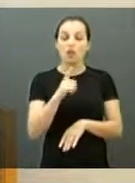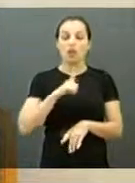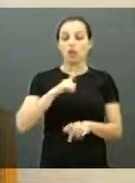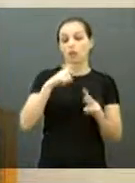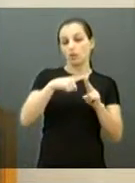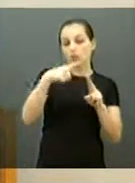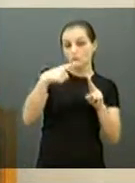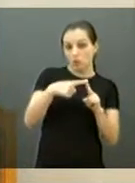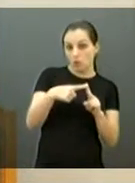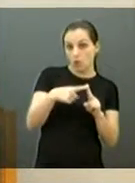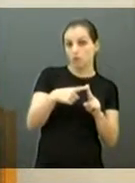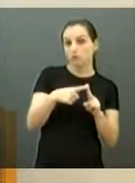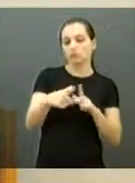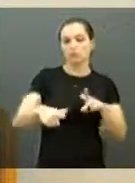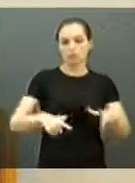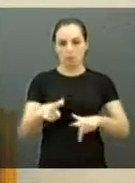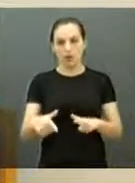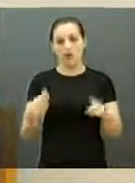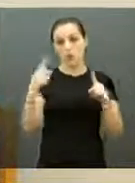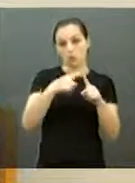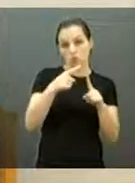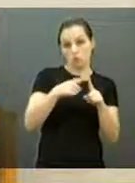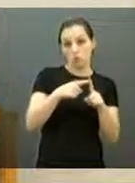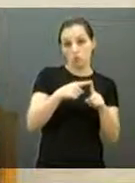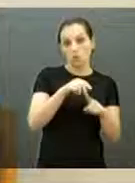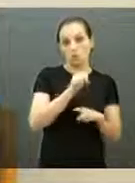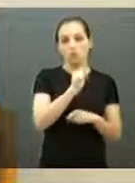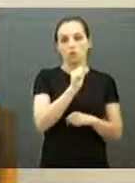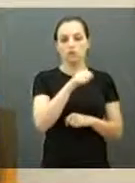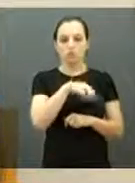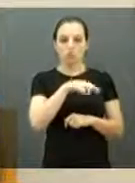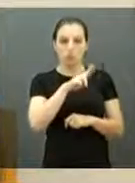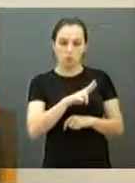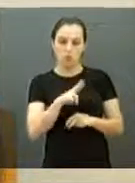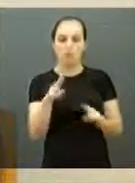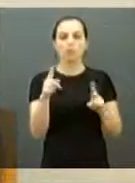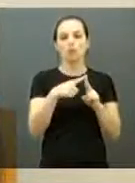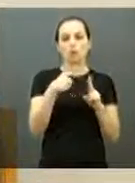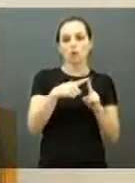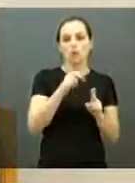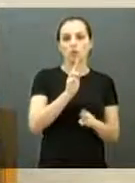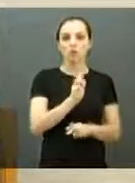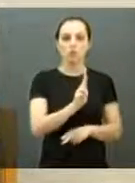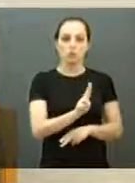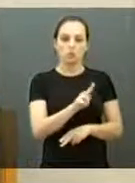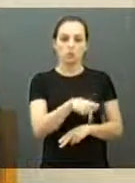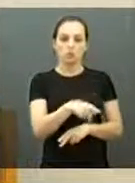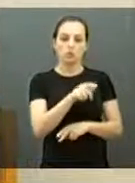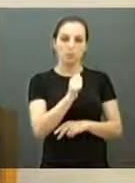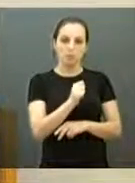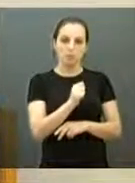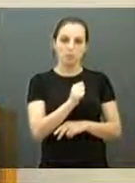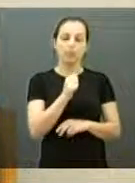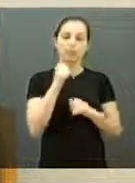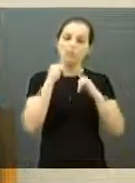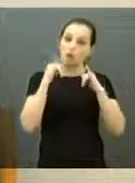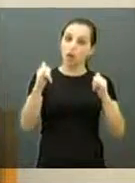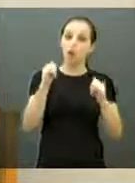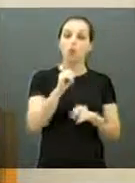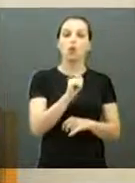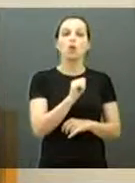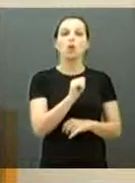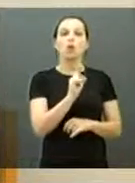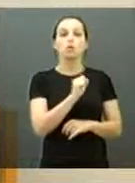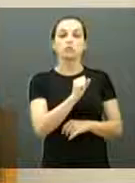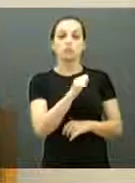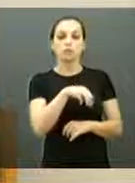Um no SAMU e outro na UPA. Como aqui já foi dito, o SAMU paga mais. Então, ele completa, ele